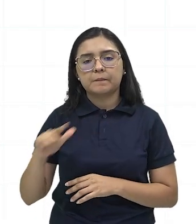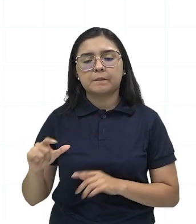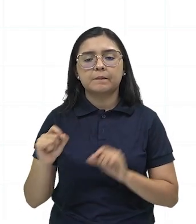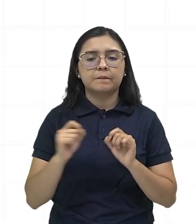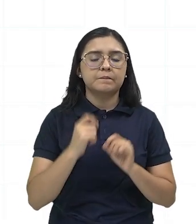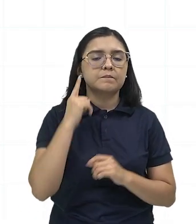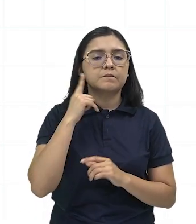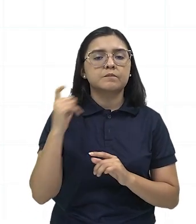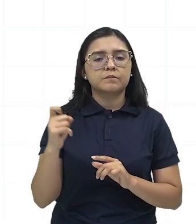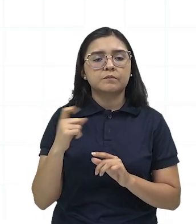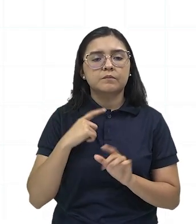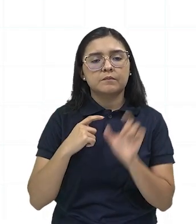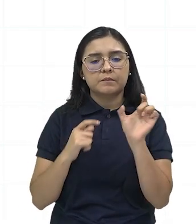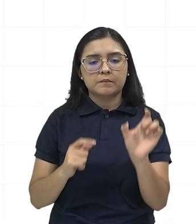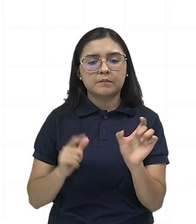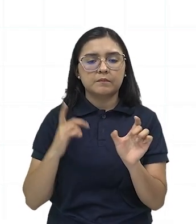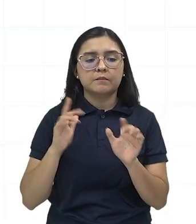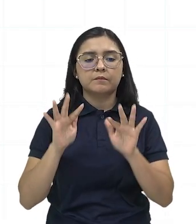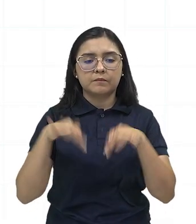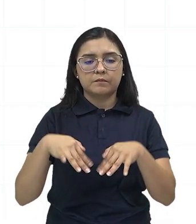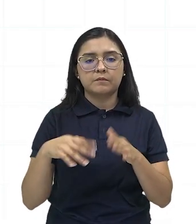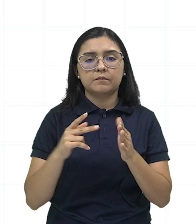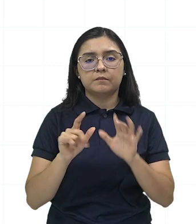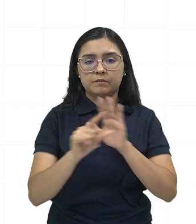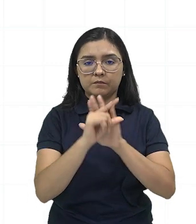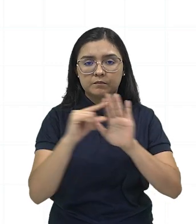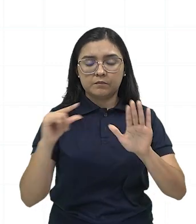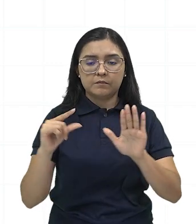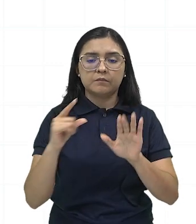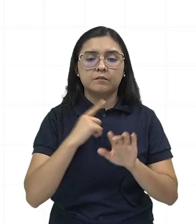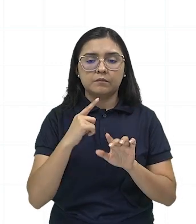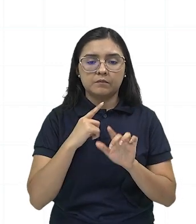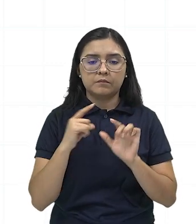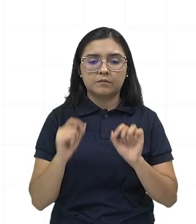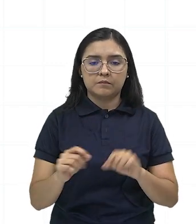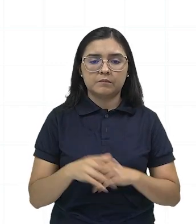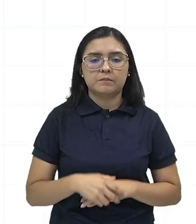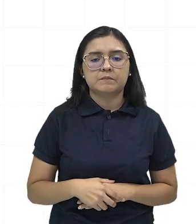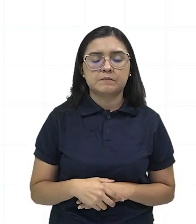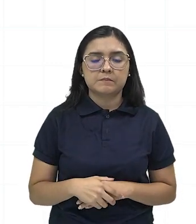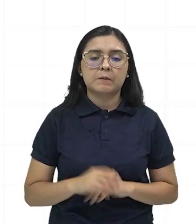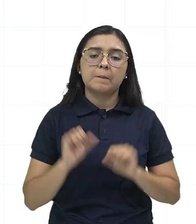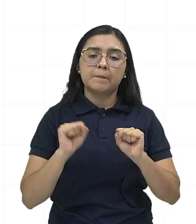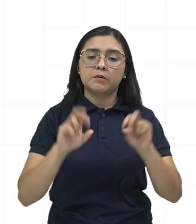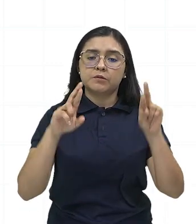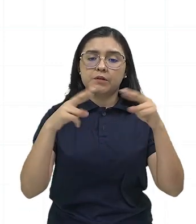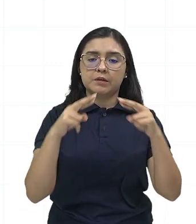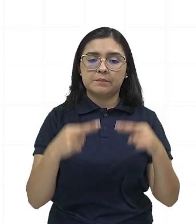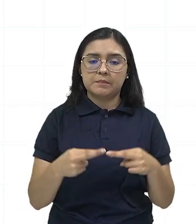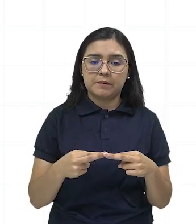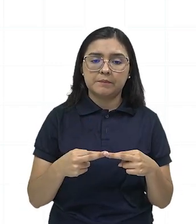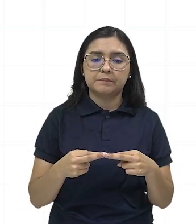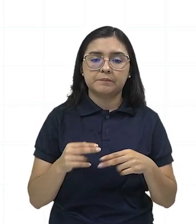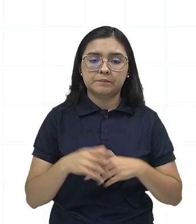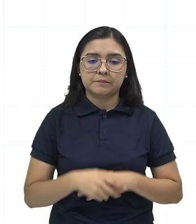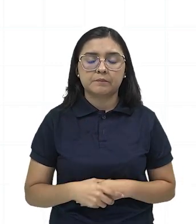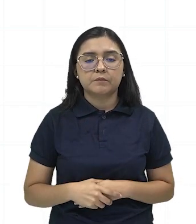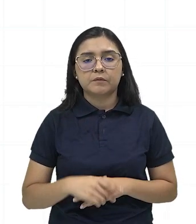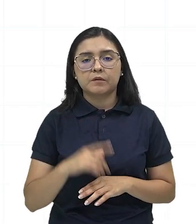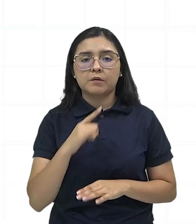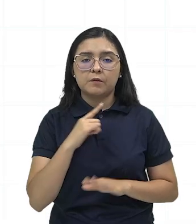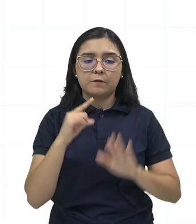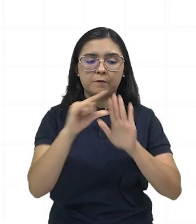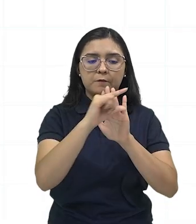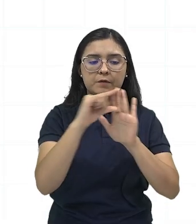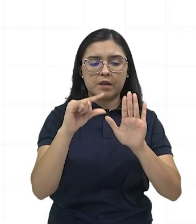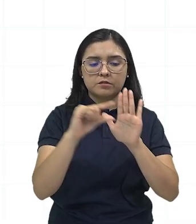dos sons nos finais de um verso. E elas vão seguir padrões específicos, porque eu posso rimar tal verso com